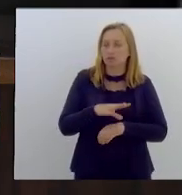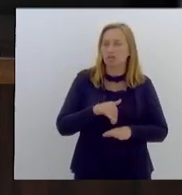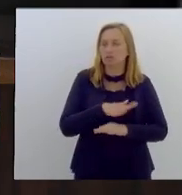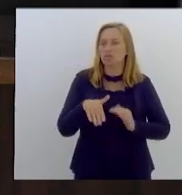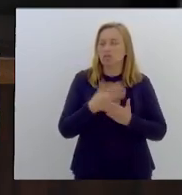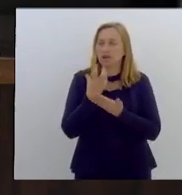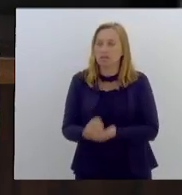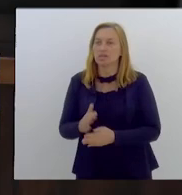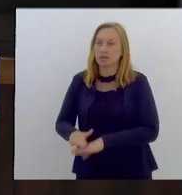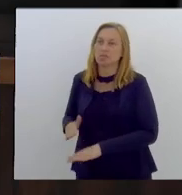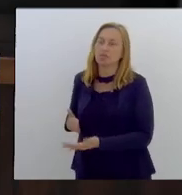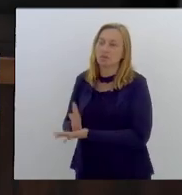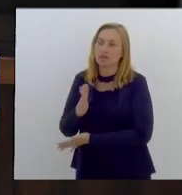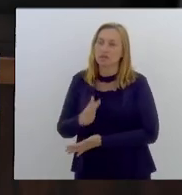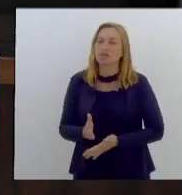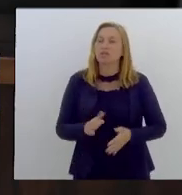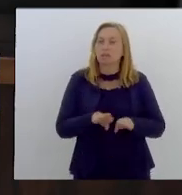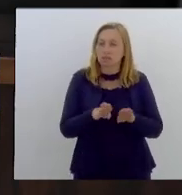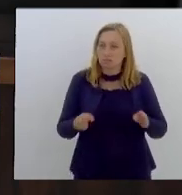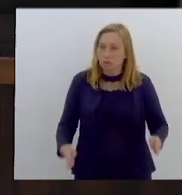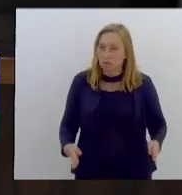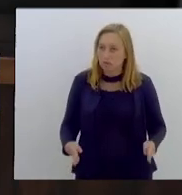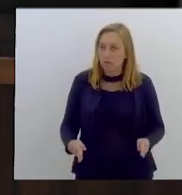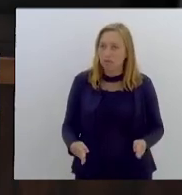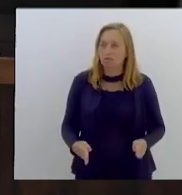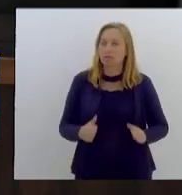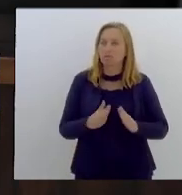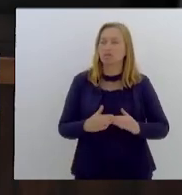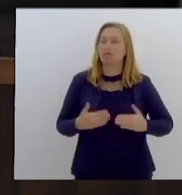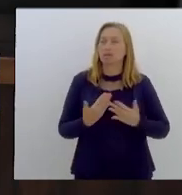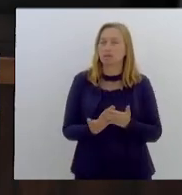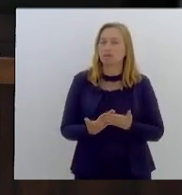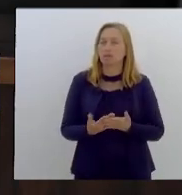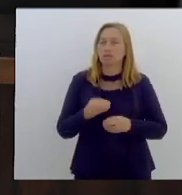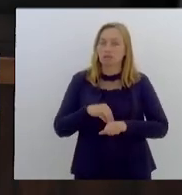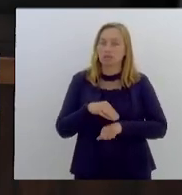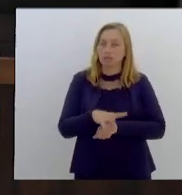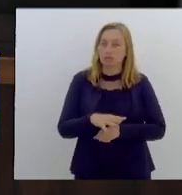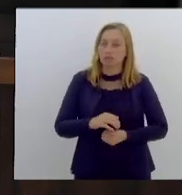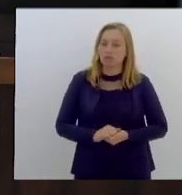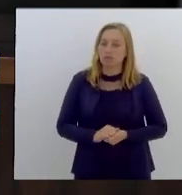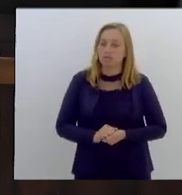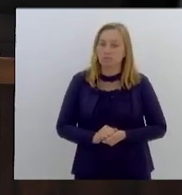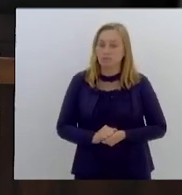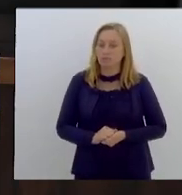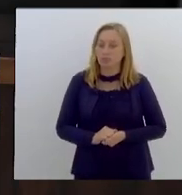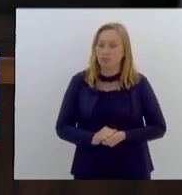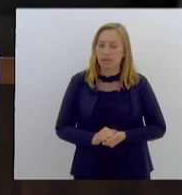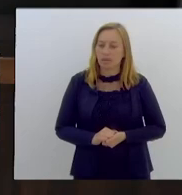aprovam, permaneçam como estão, aprovada. Há sobre a mesa requerimentos de destaques.